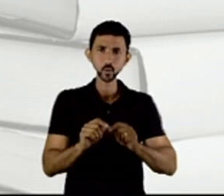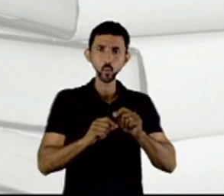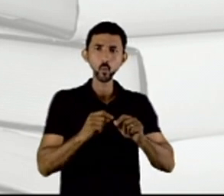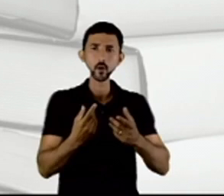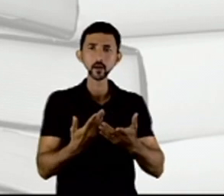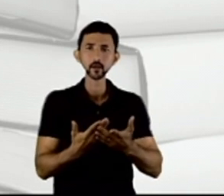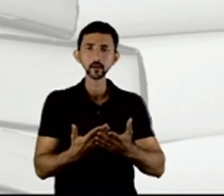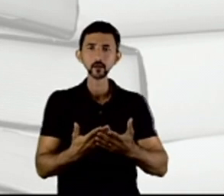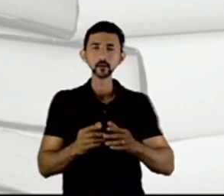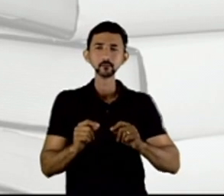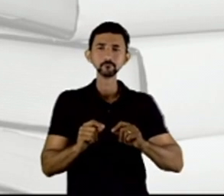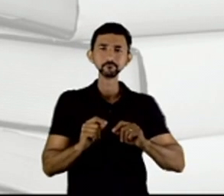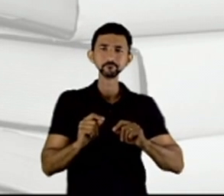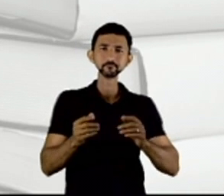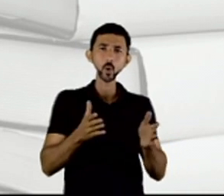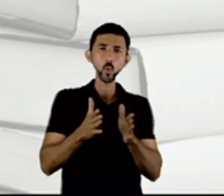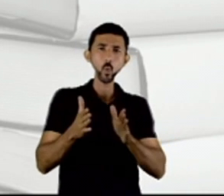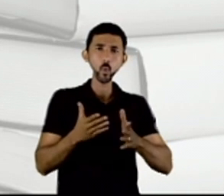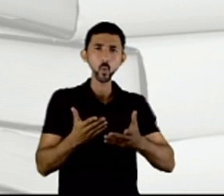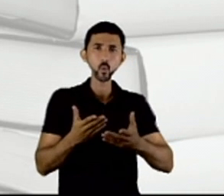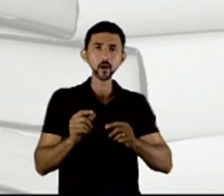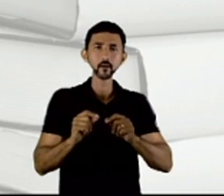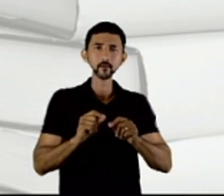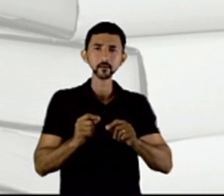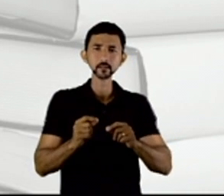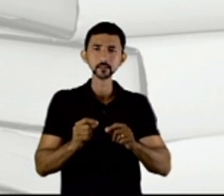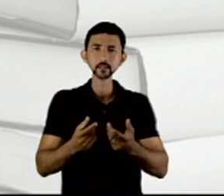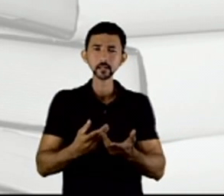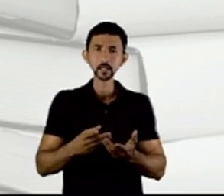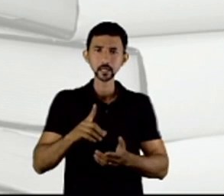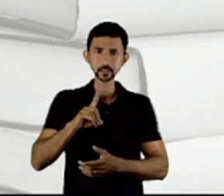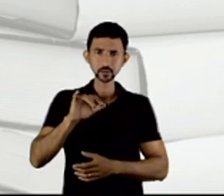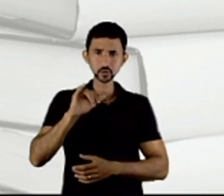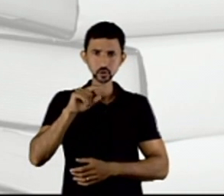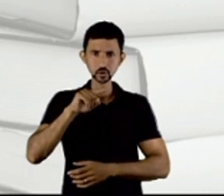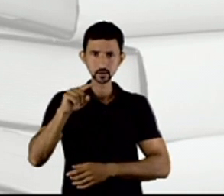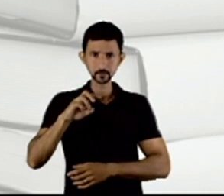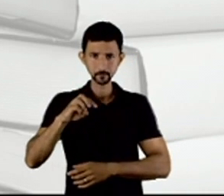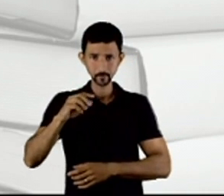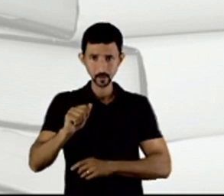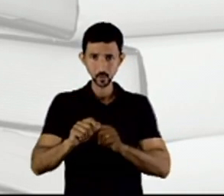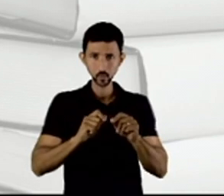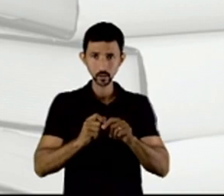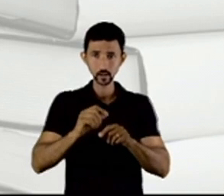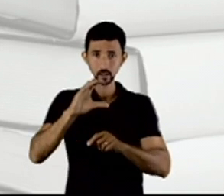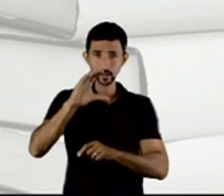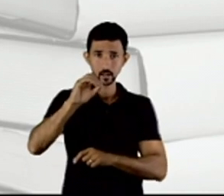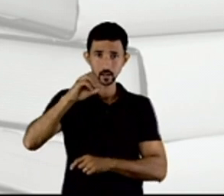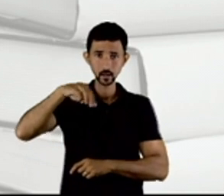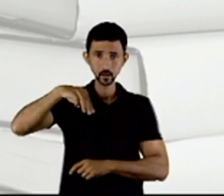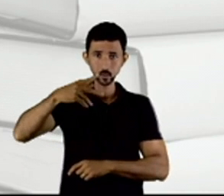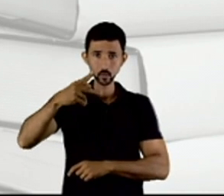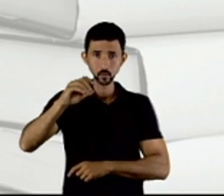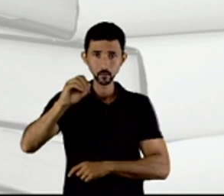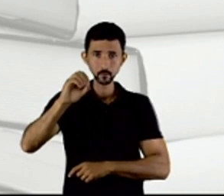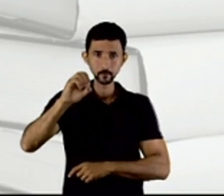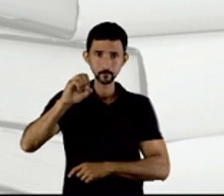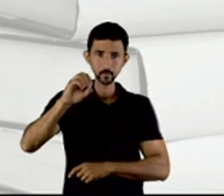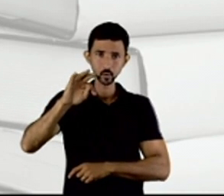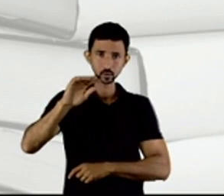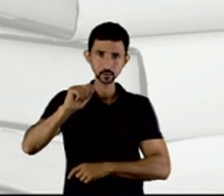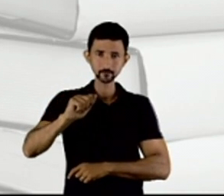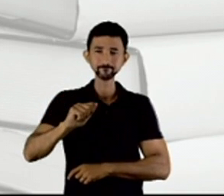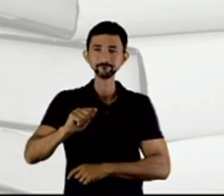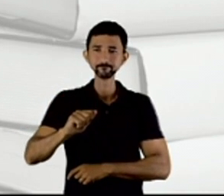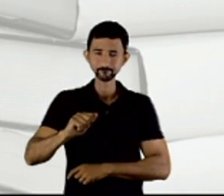é? Nesse caso, a dízima periódica é chamada de composta. E